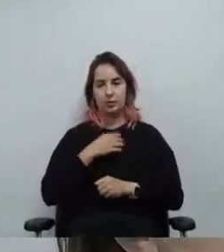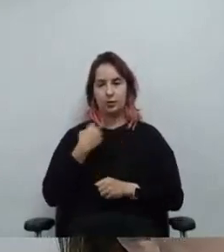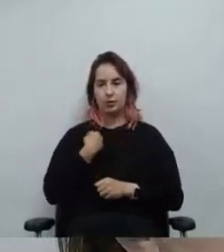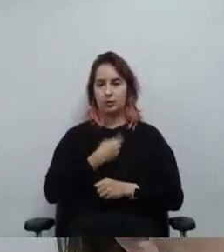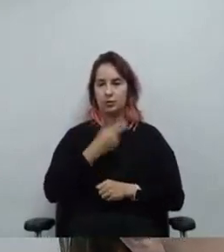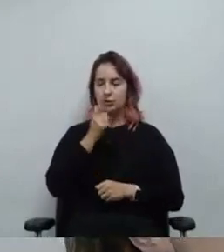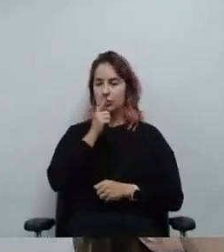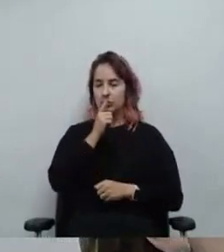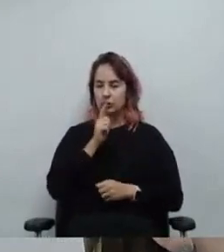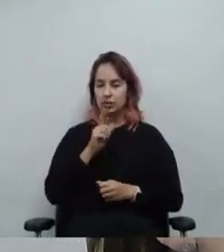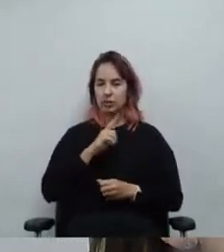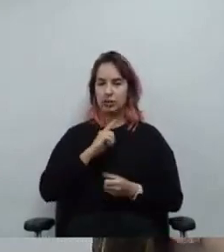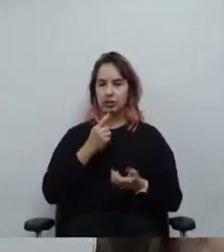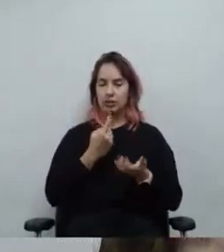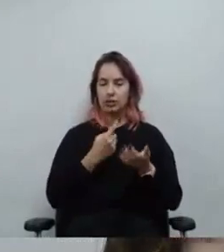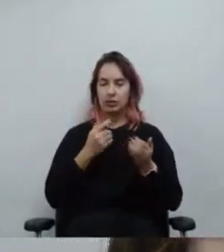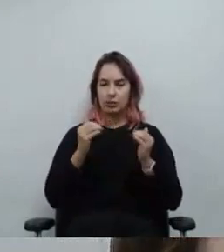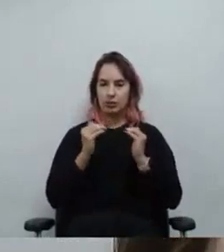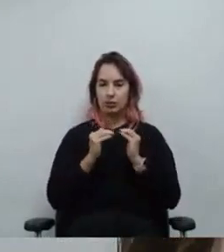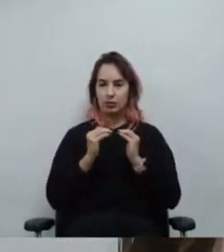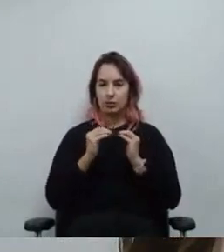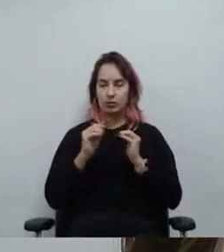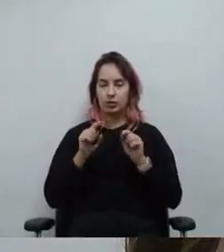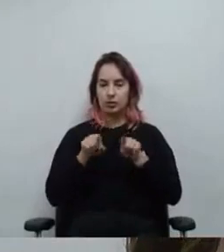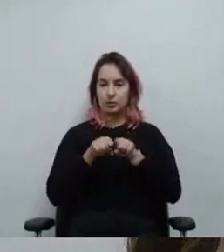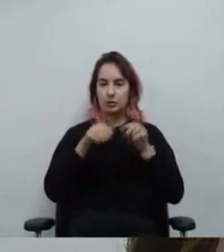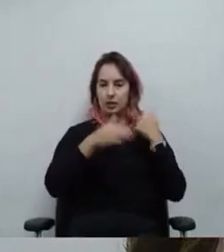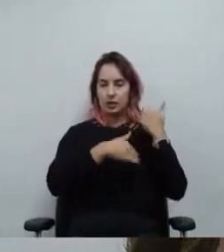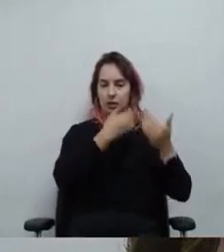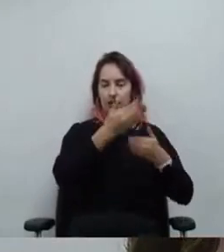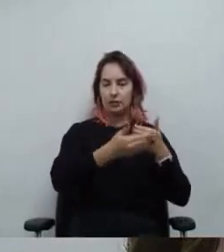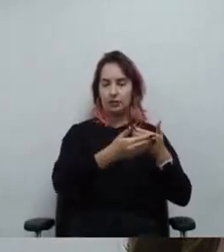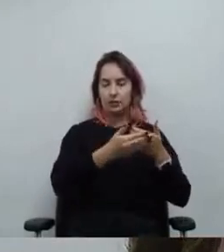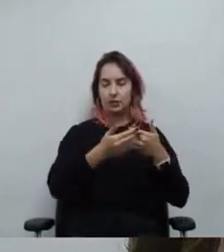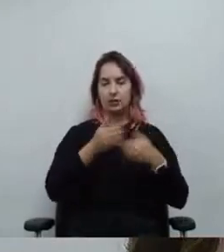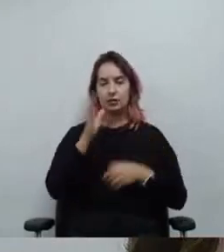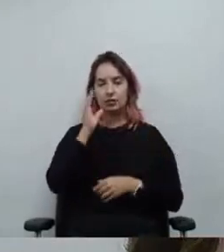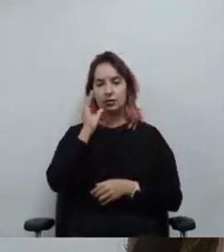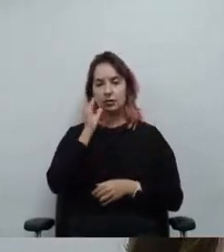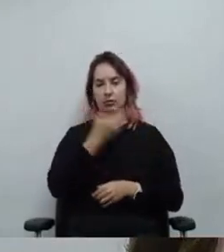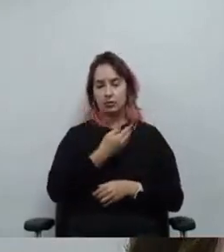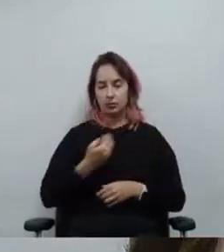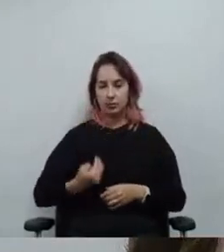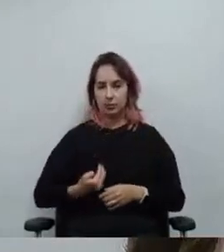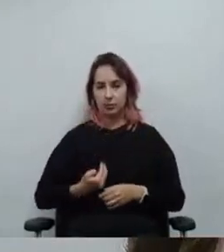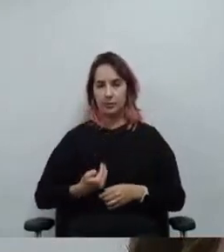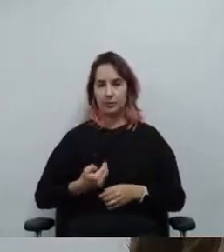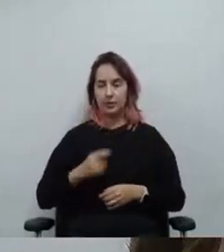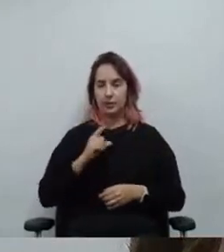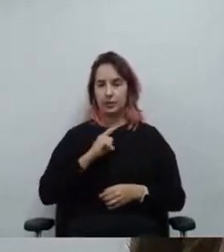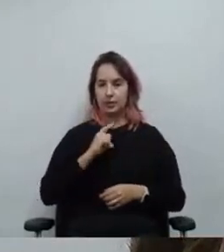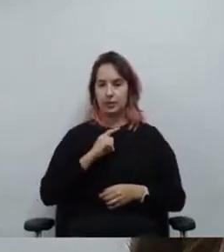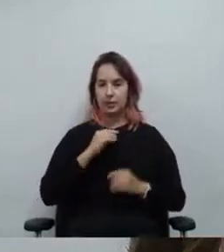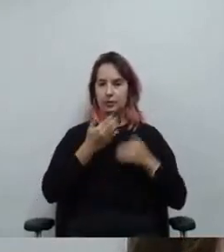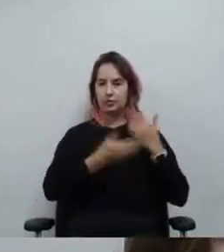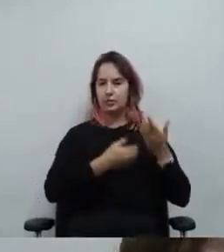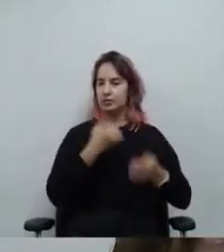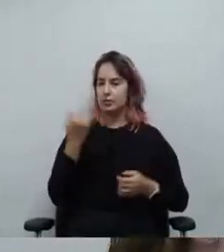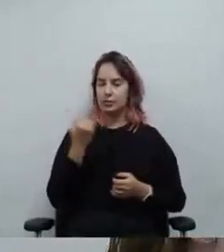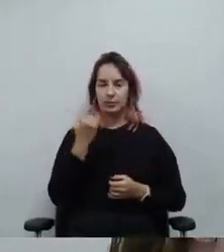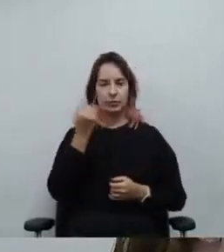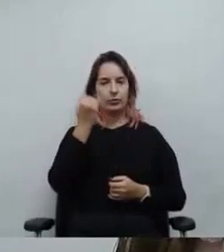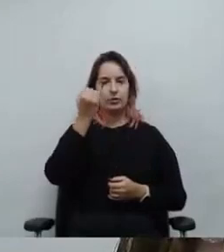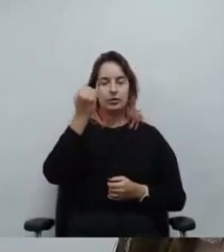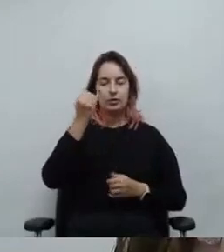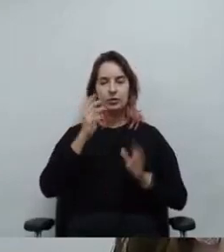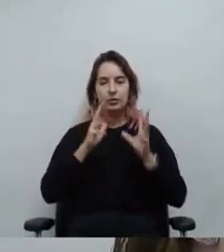em comum e avançar também na valorização dos servidores comissionados, que prestam um serviço essencial e importantíssimo no